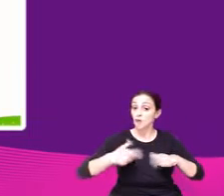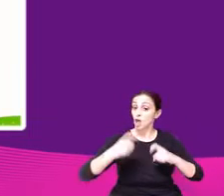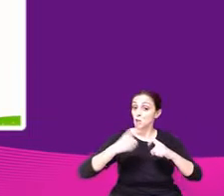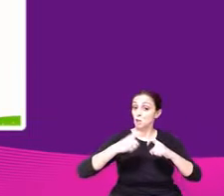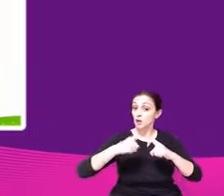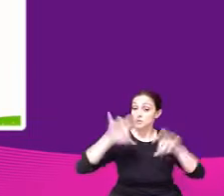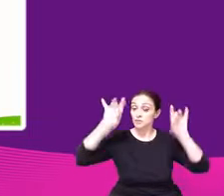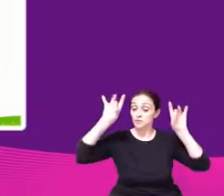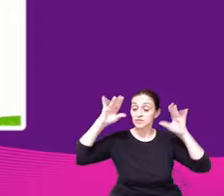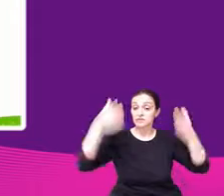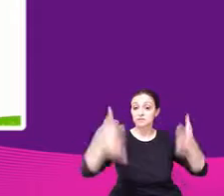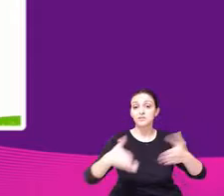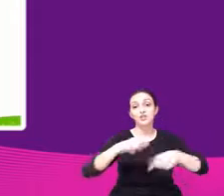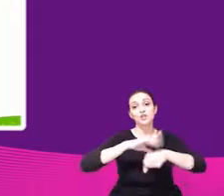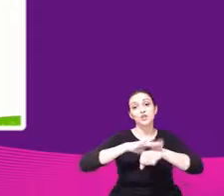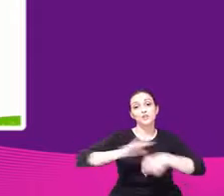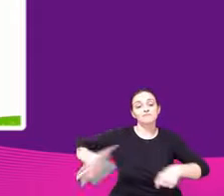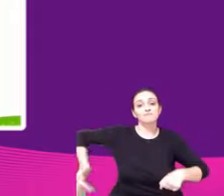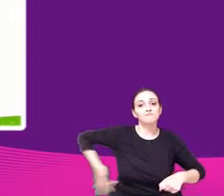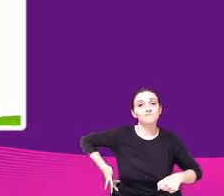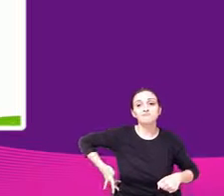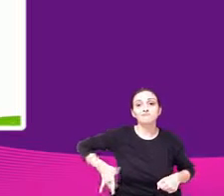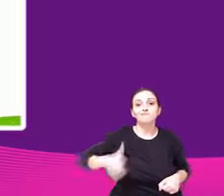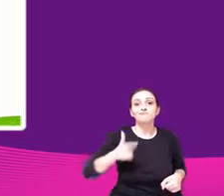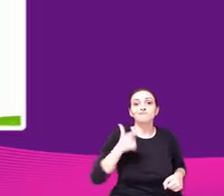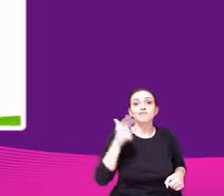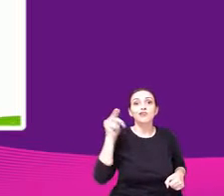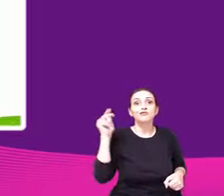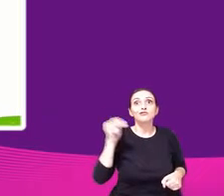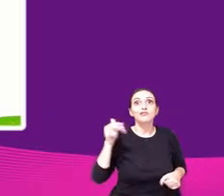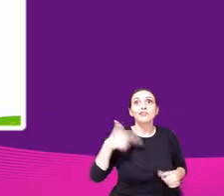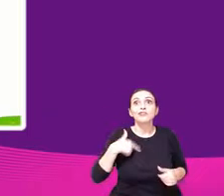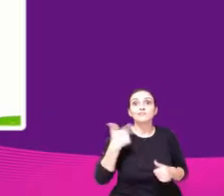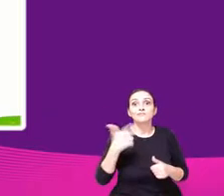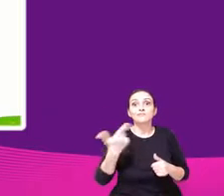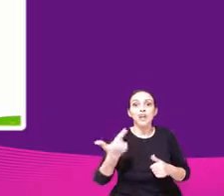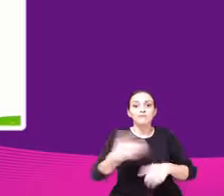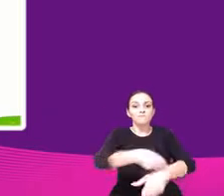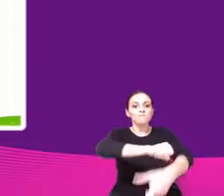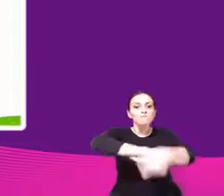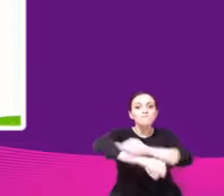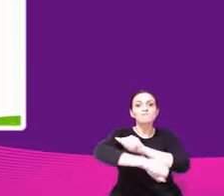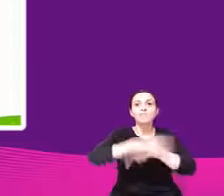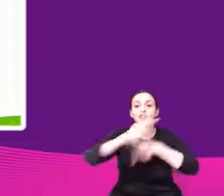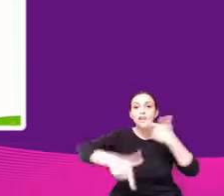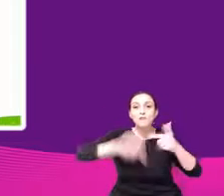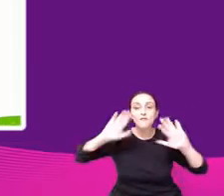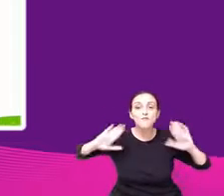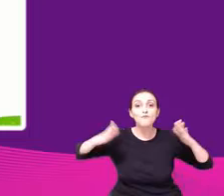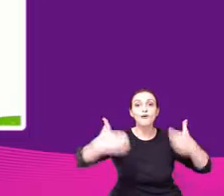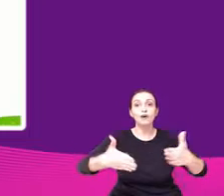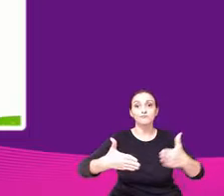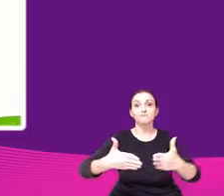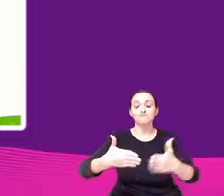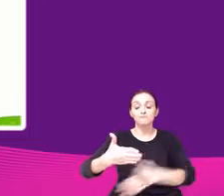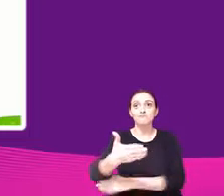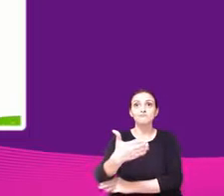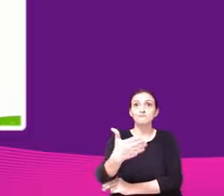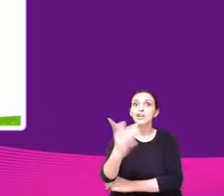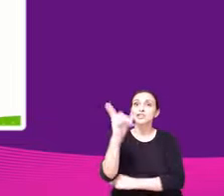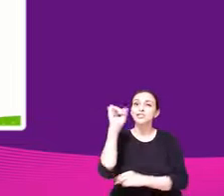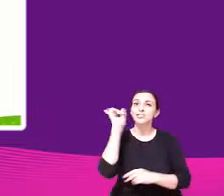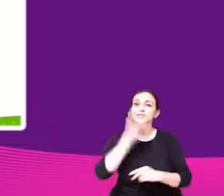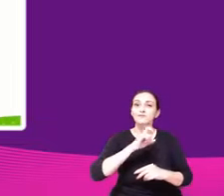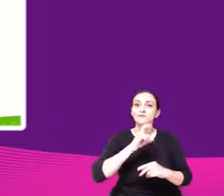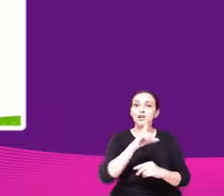renal, você vê aqui que nunca, na verdade, nós temos uma força de trabalho na especialidade maior do que